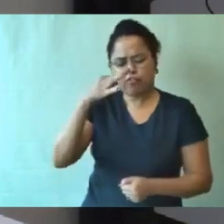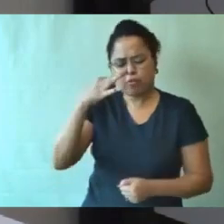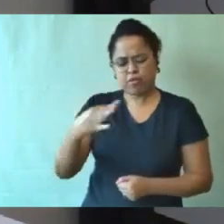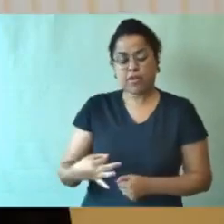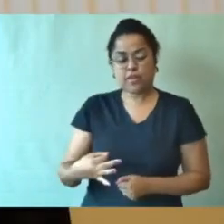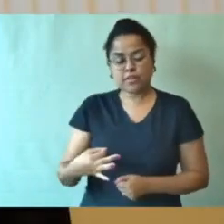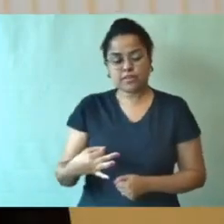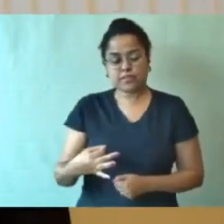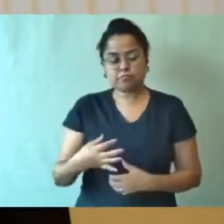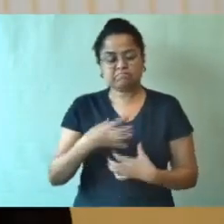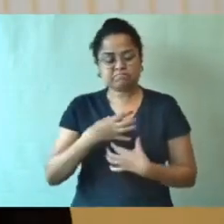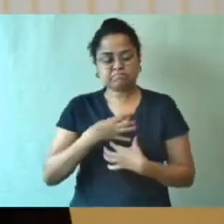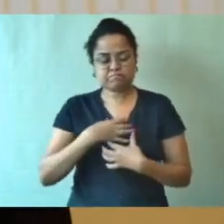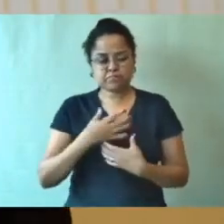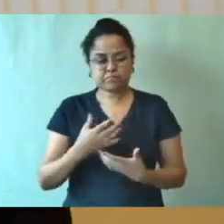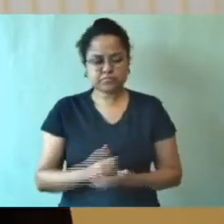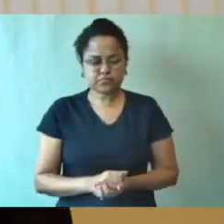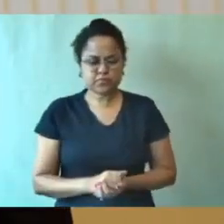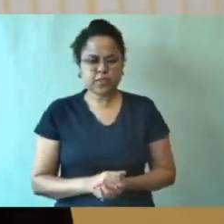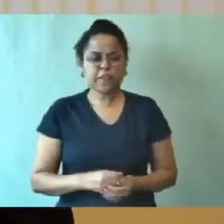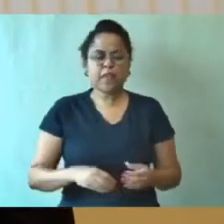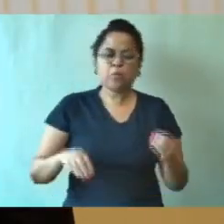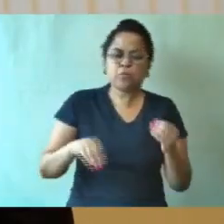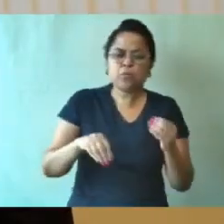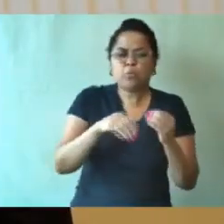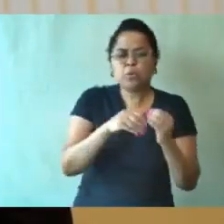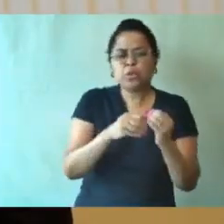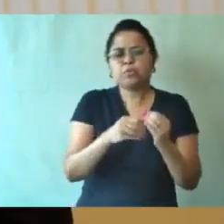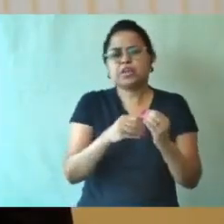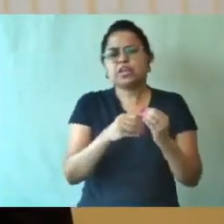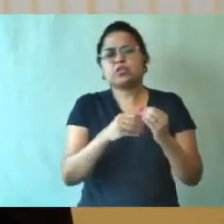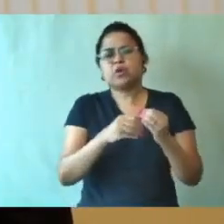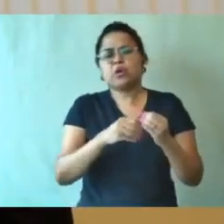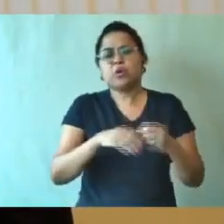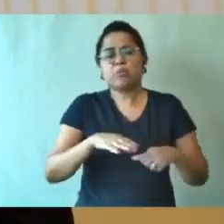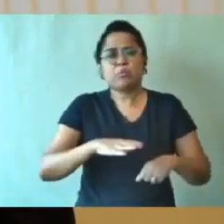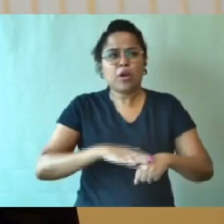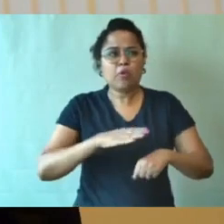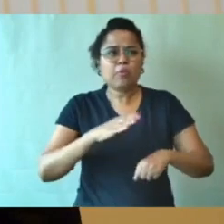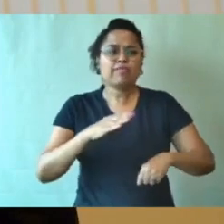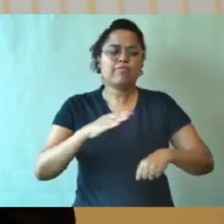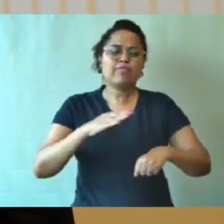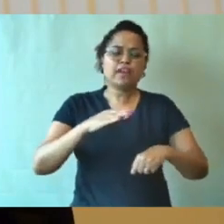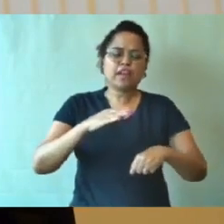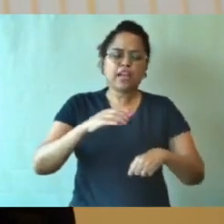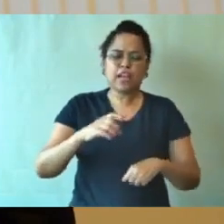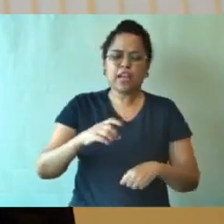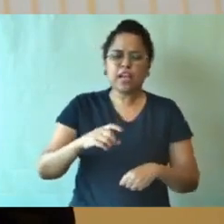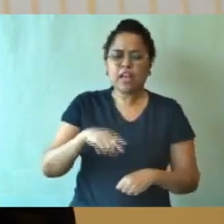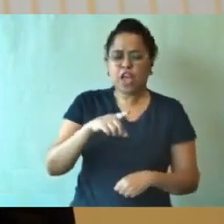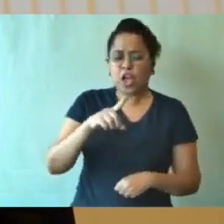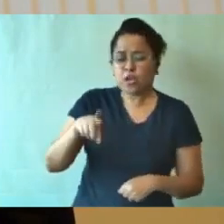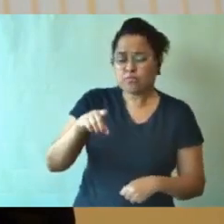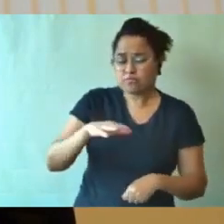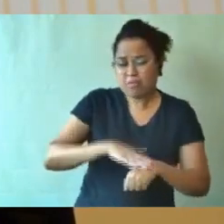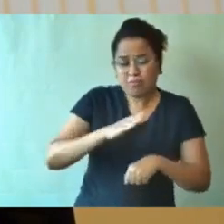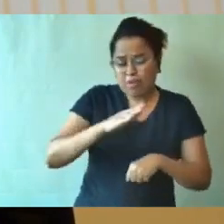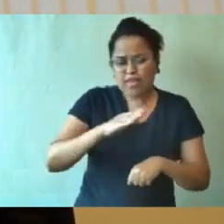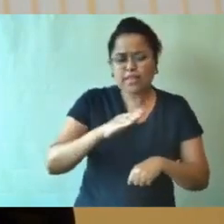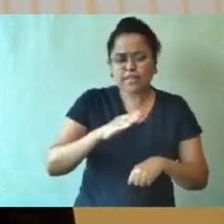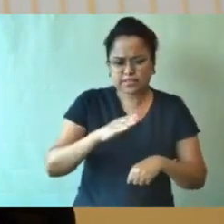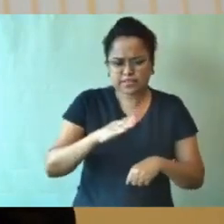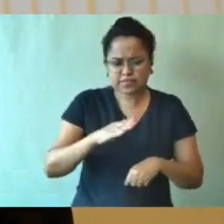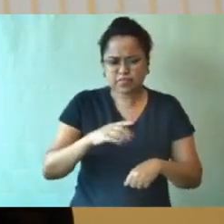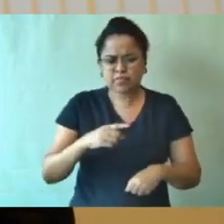mesmo tratamento para completar a remuneração da empresa. Ele é um X mais. 70% da arrecada direto